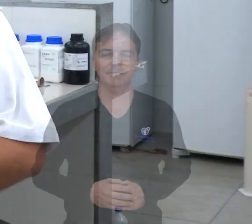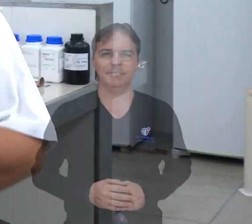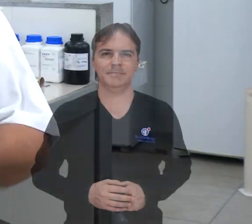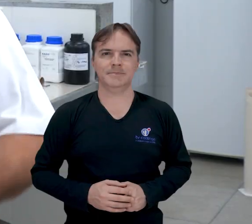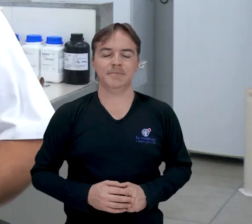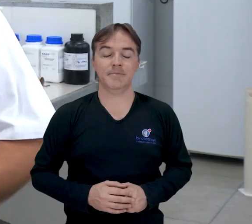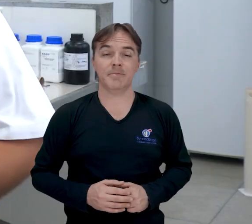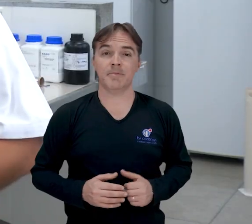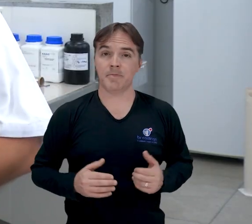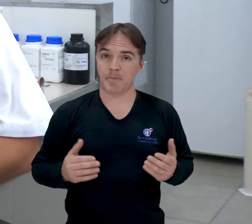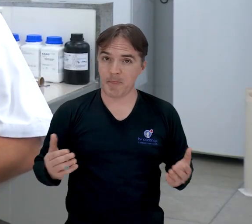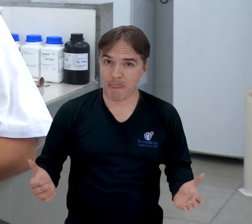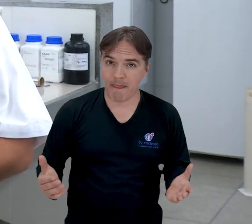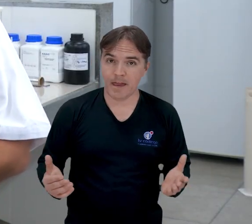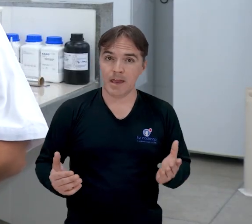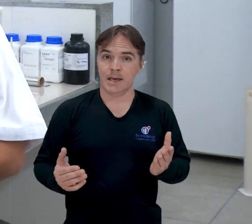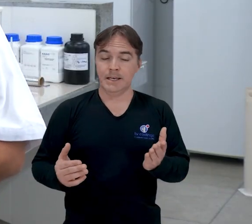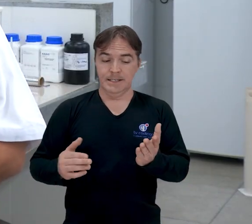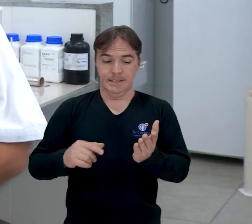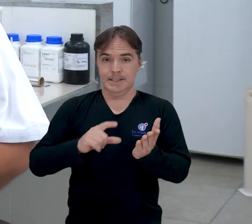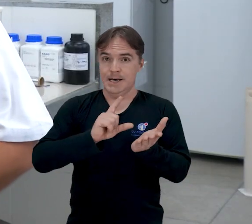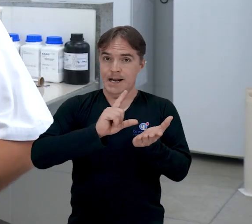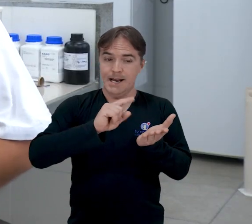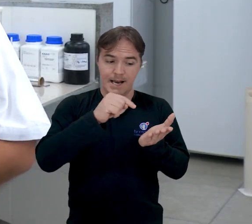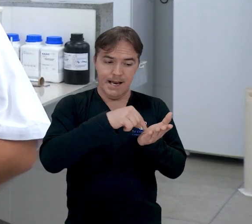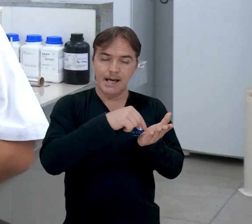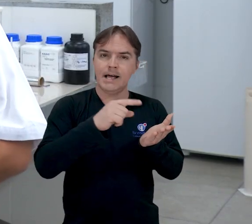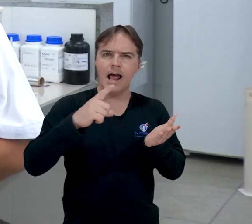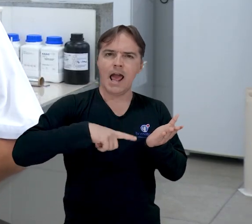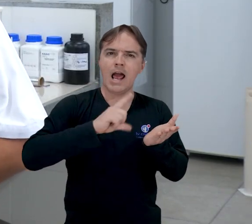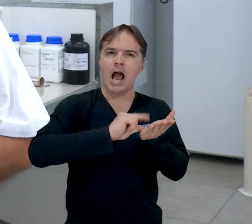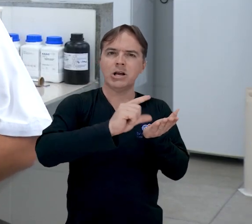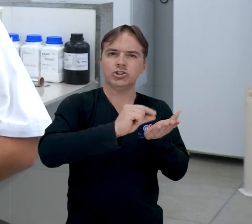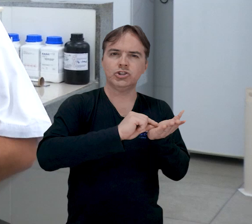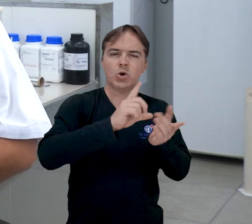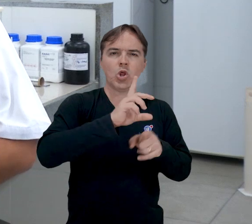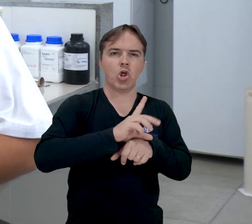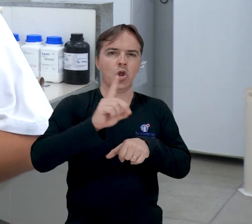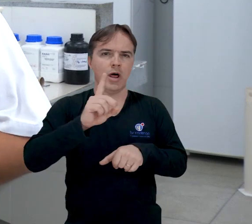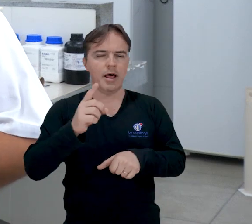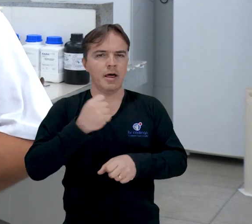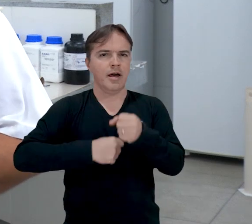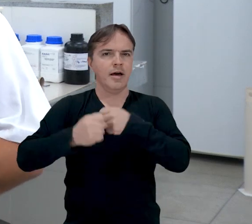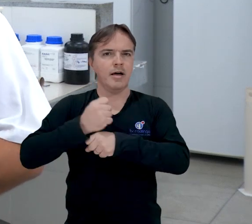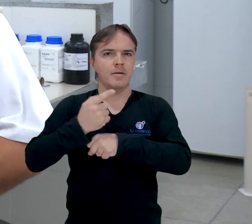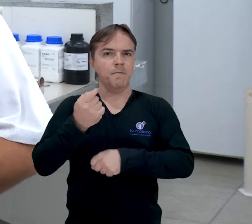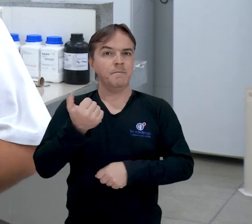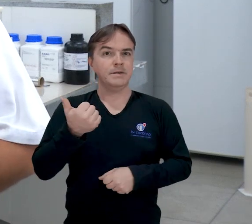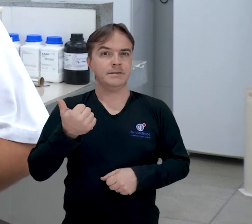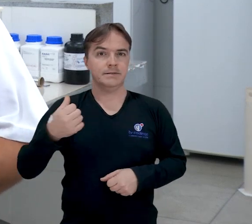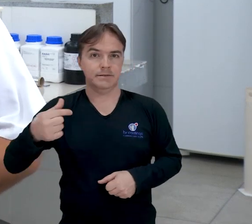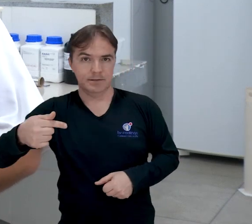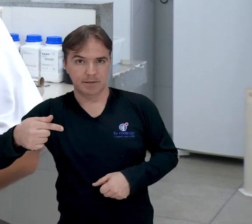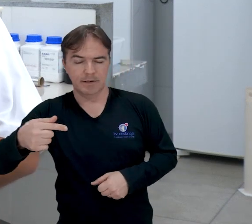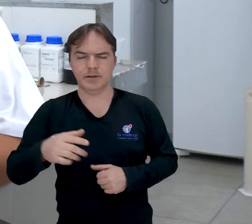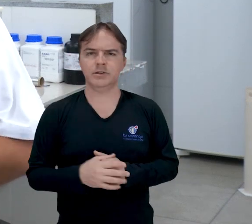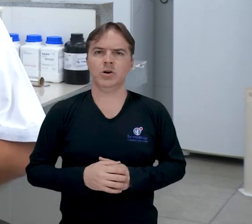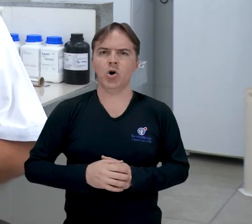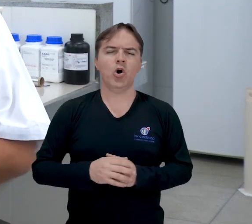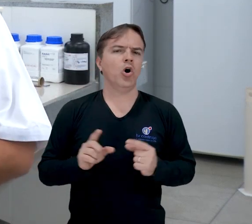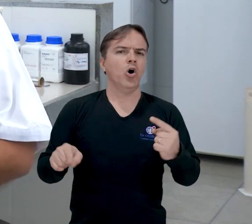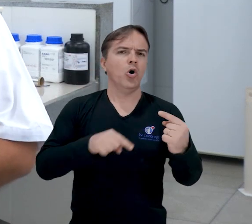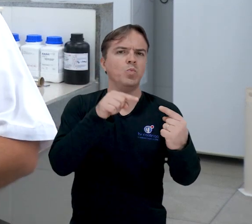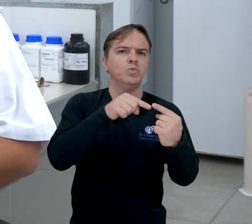Esse trabalho surgiu com um doutorado, que eu concluí em 2017. Os objetivos eram ter uma